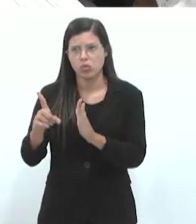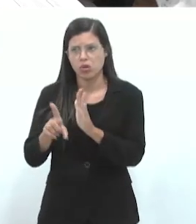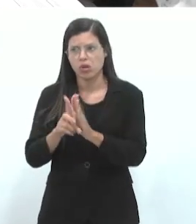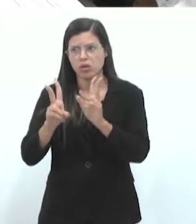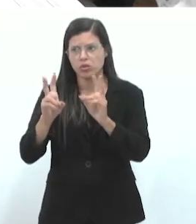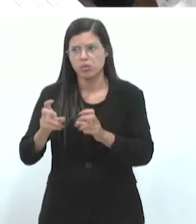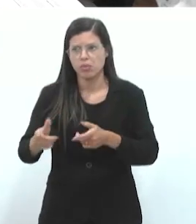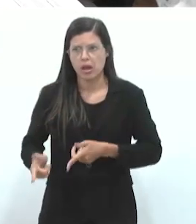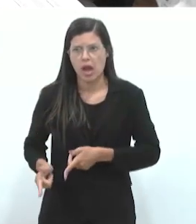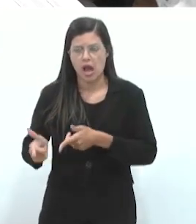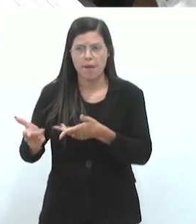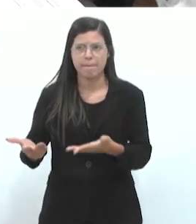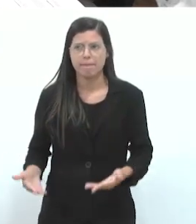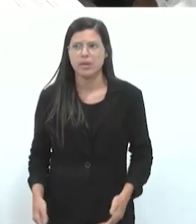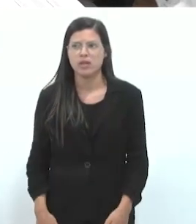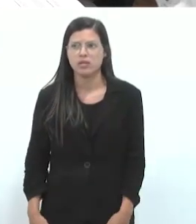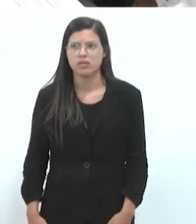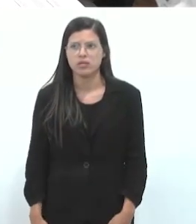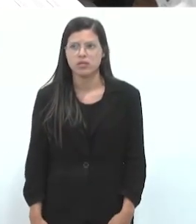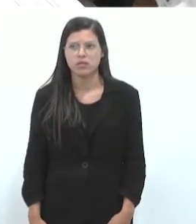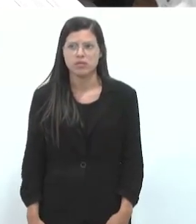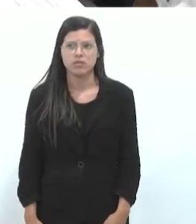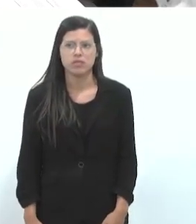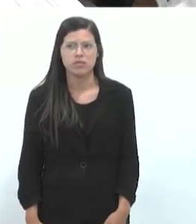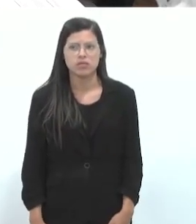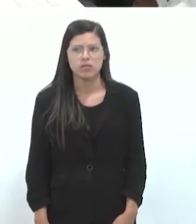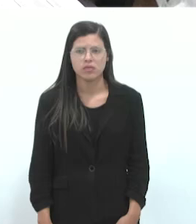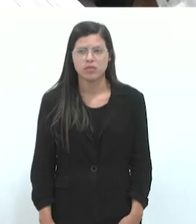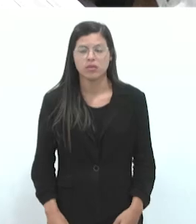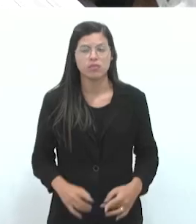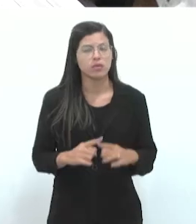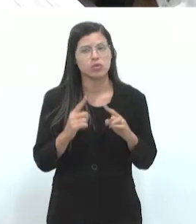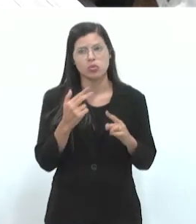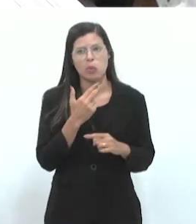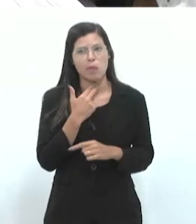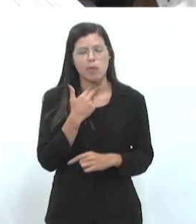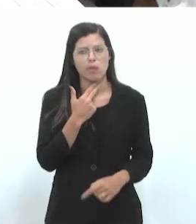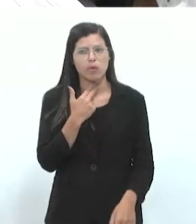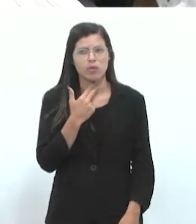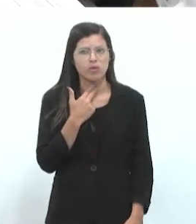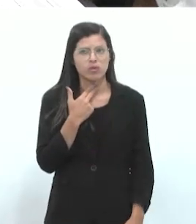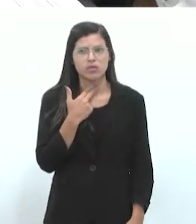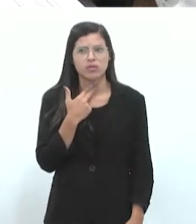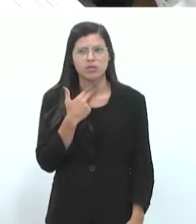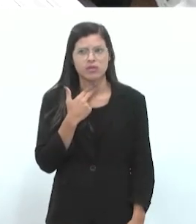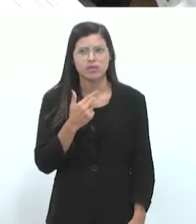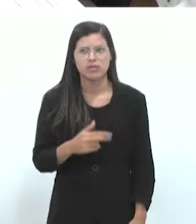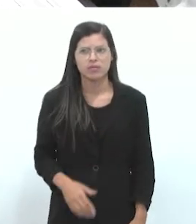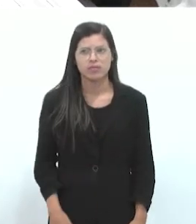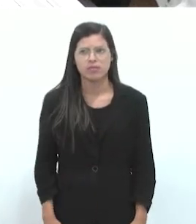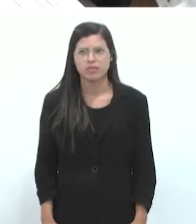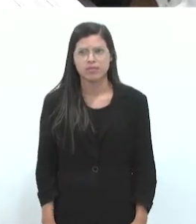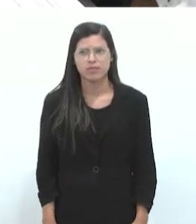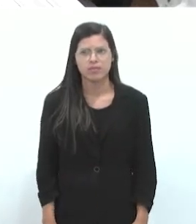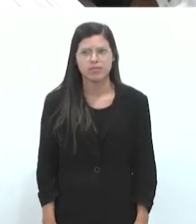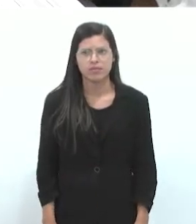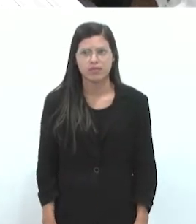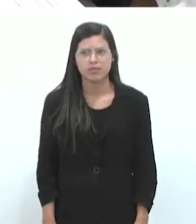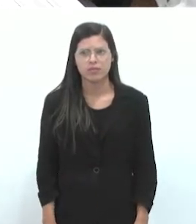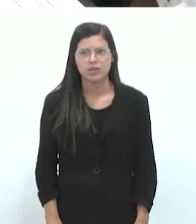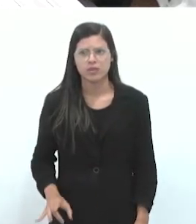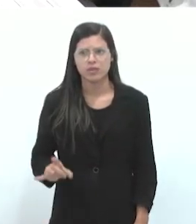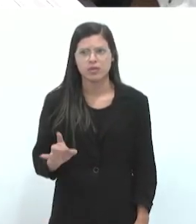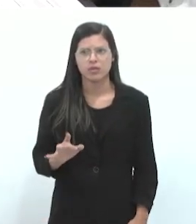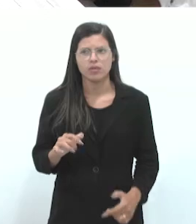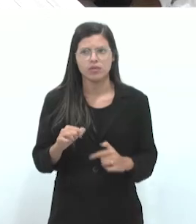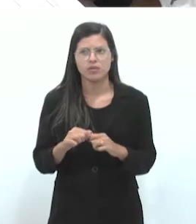que era inconstitucional era outra lei que está em vigor. Mas a gente não pode dizer porque já passou, só fazendo a representação do TJ. Pô. Mas